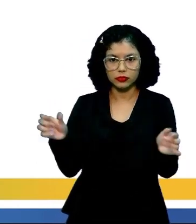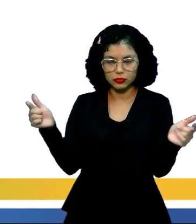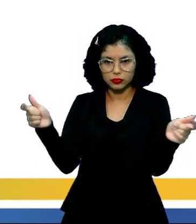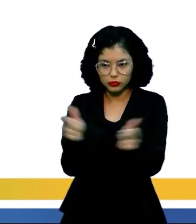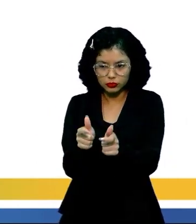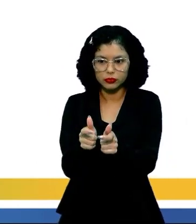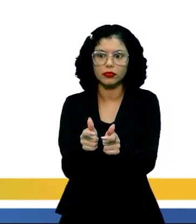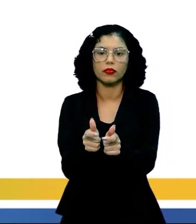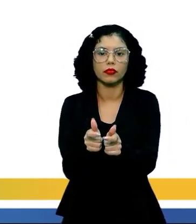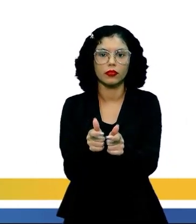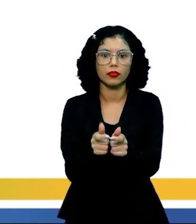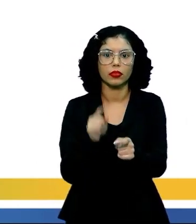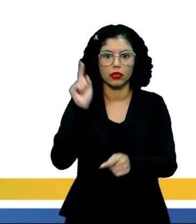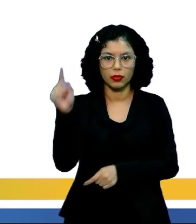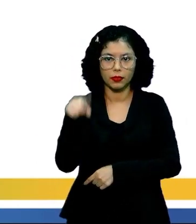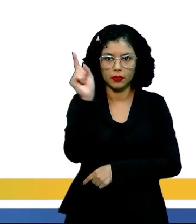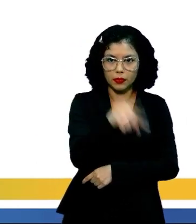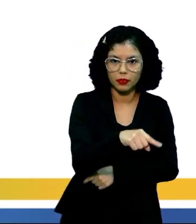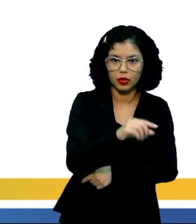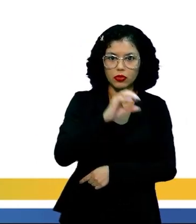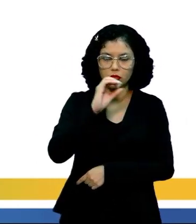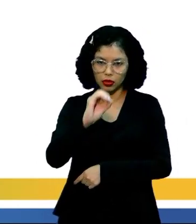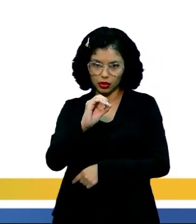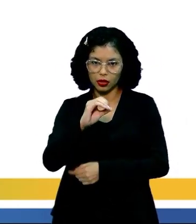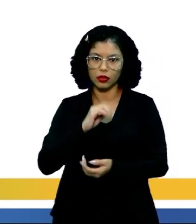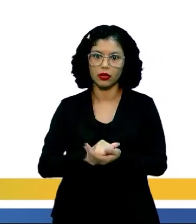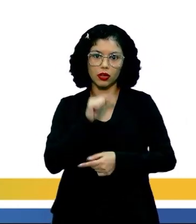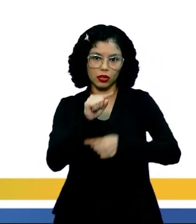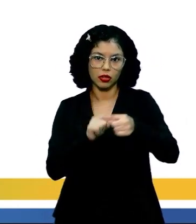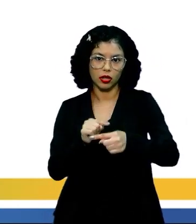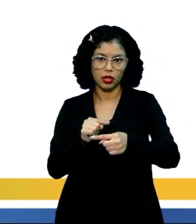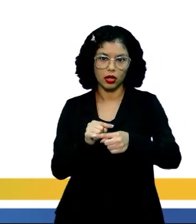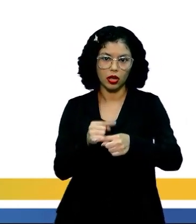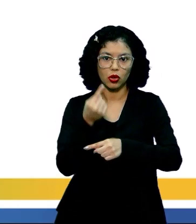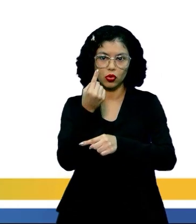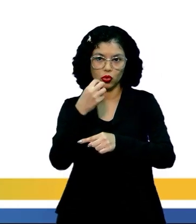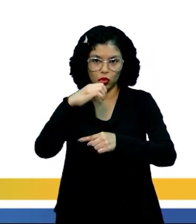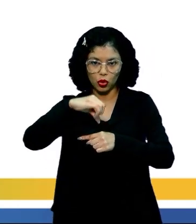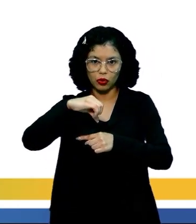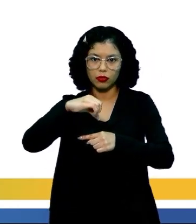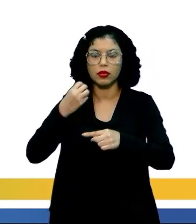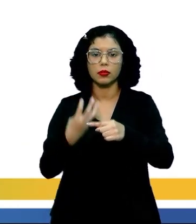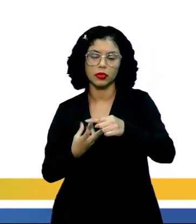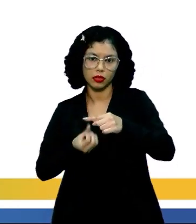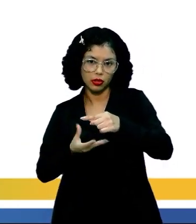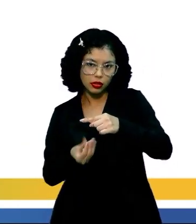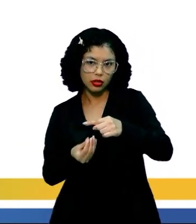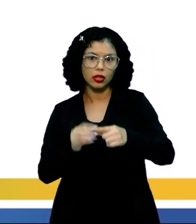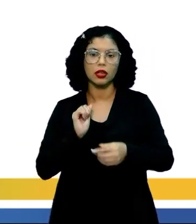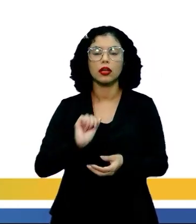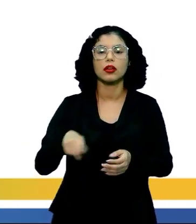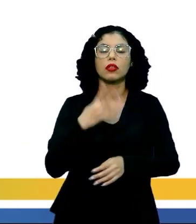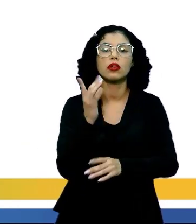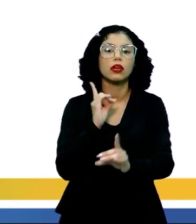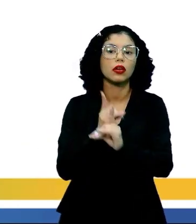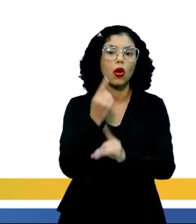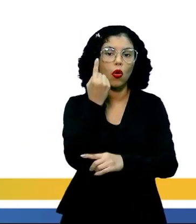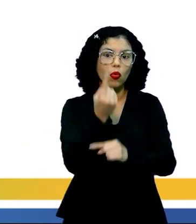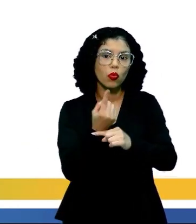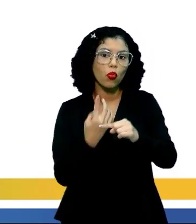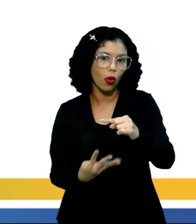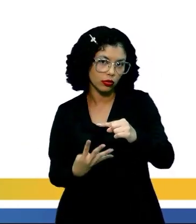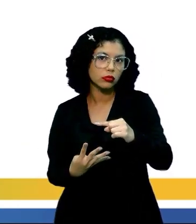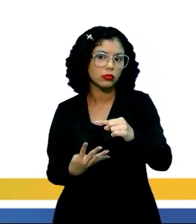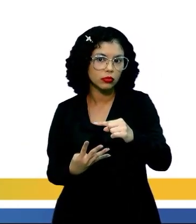aqui, pessoal, corta 0 e corta 0, e divide 9 para 9 e divide 36 por 9, eu vou encontrar